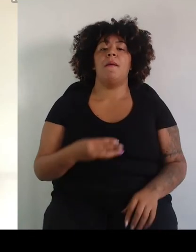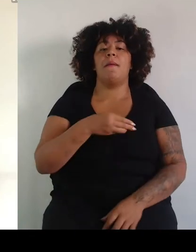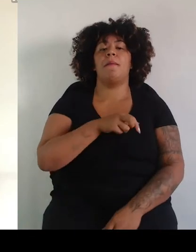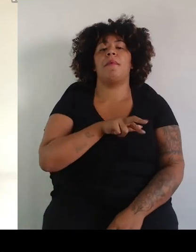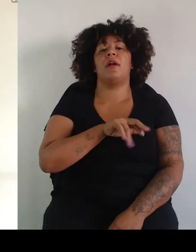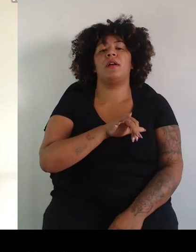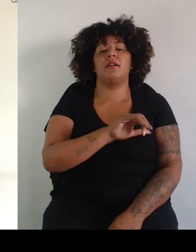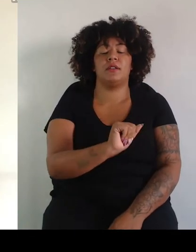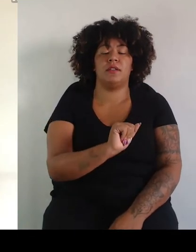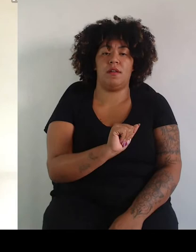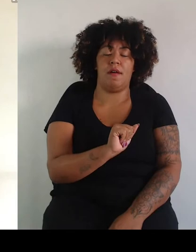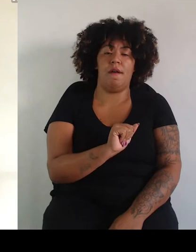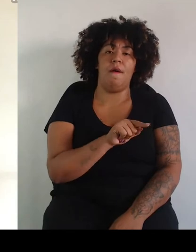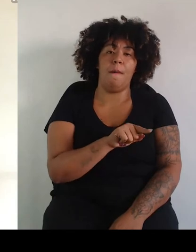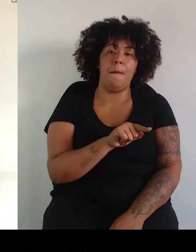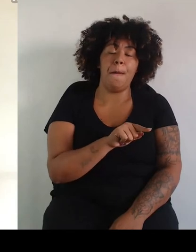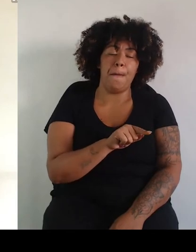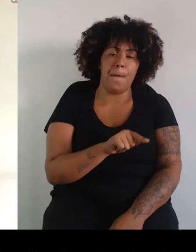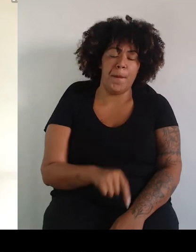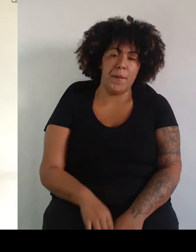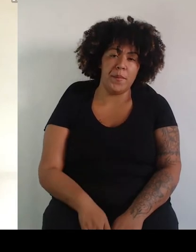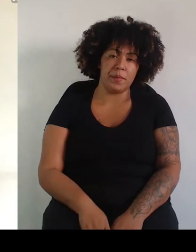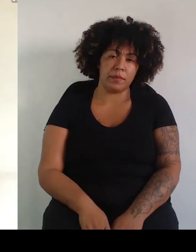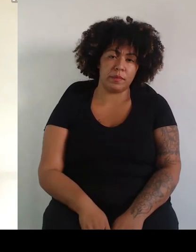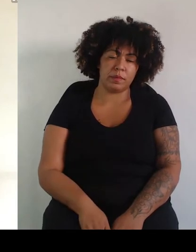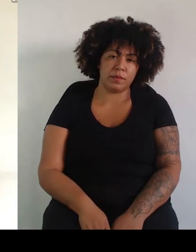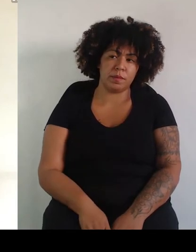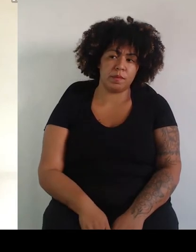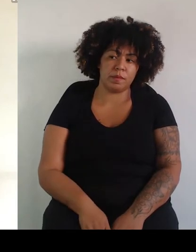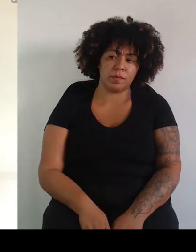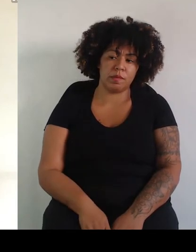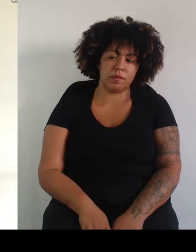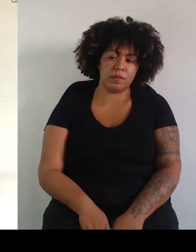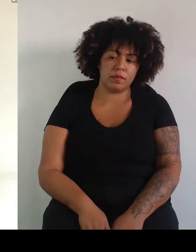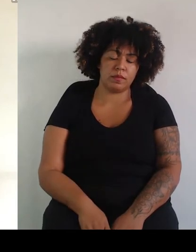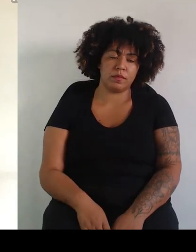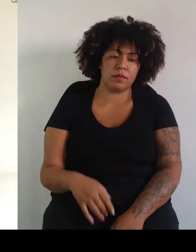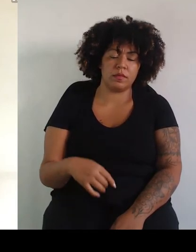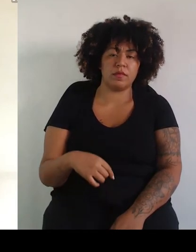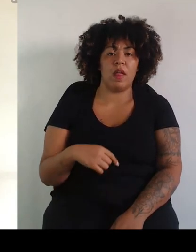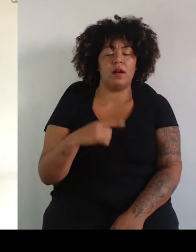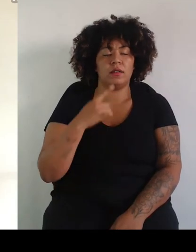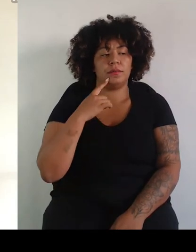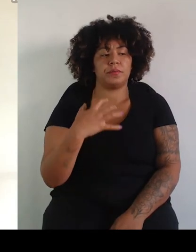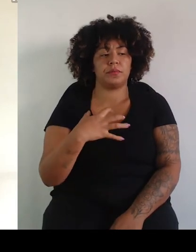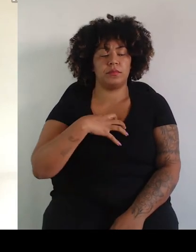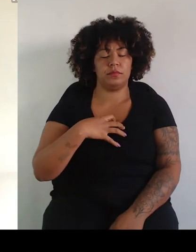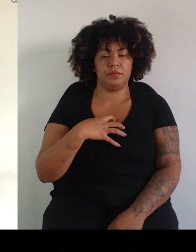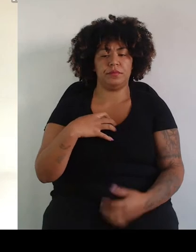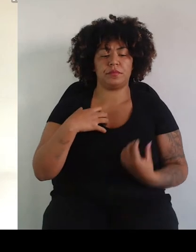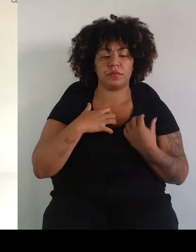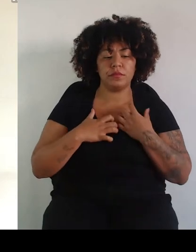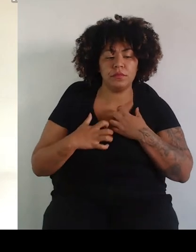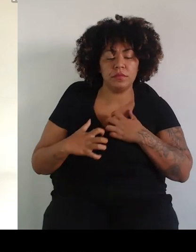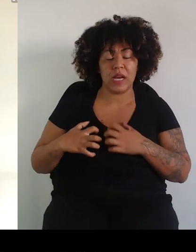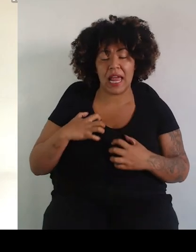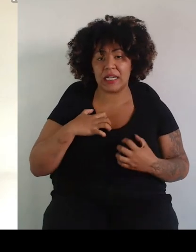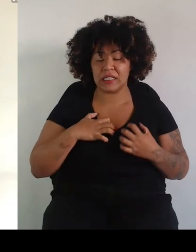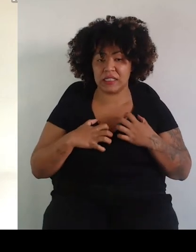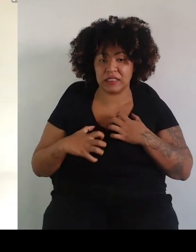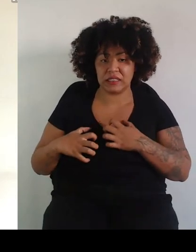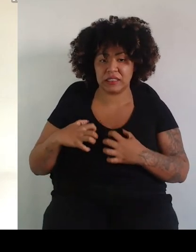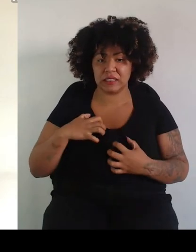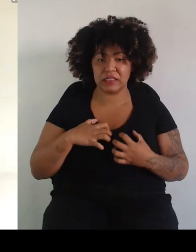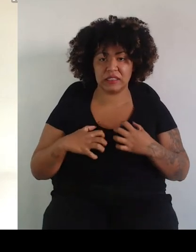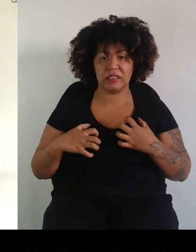angústia da influência da ansiedade da influência a moda de